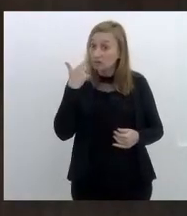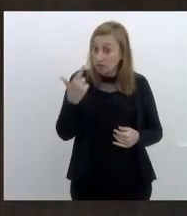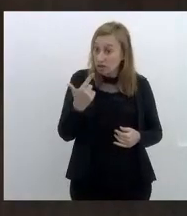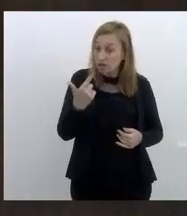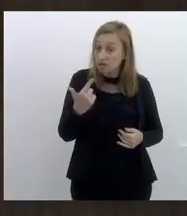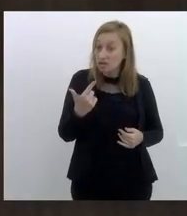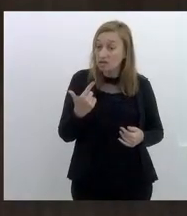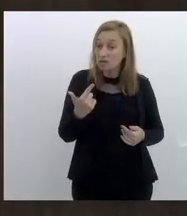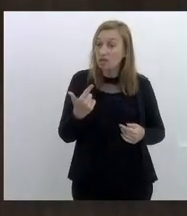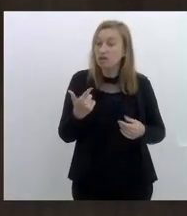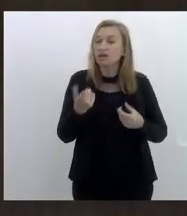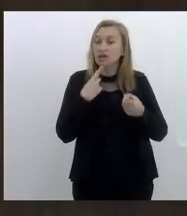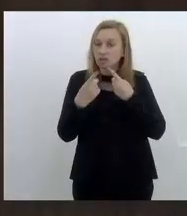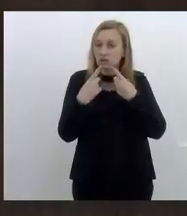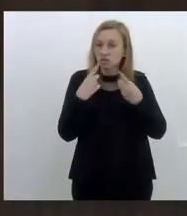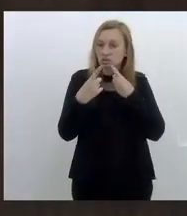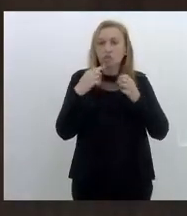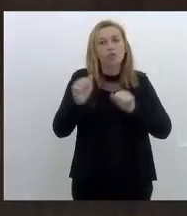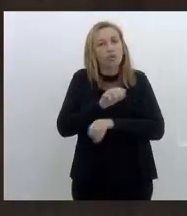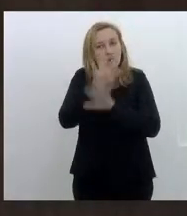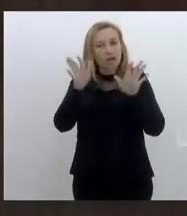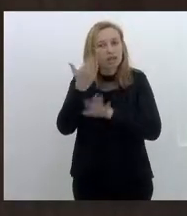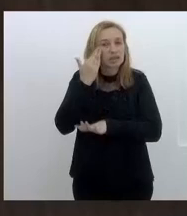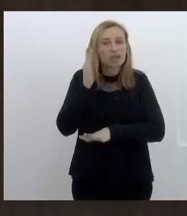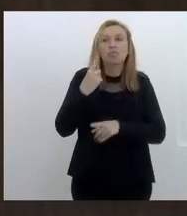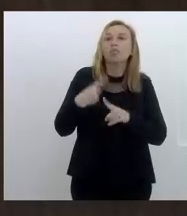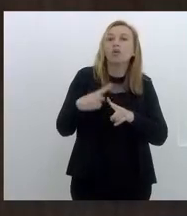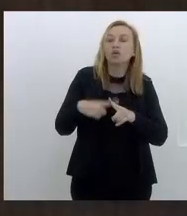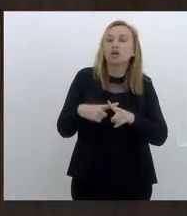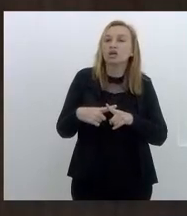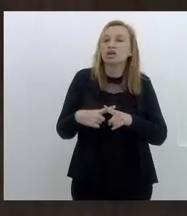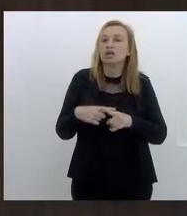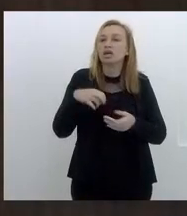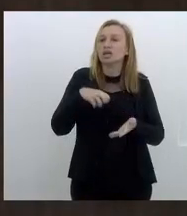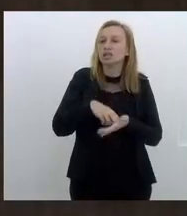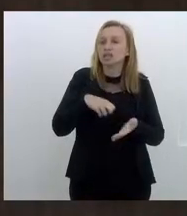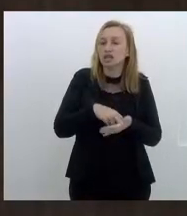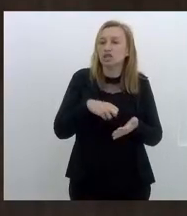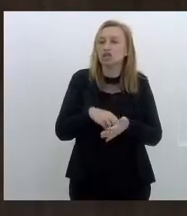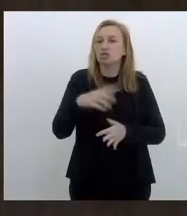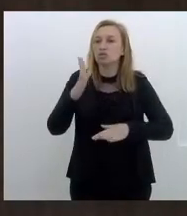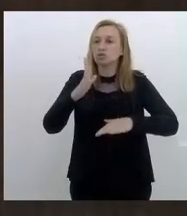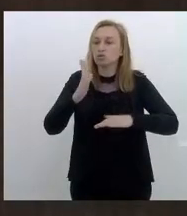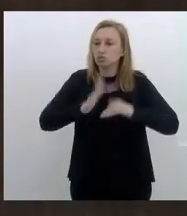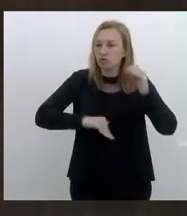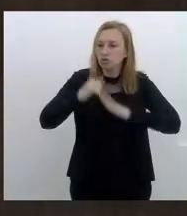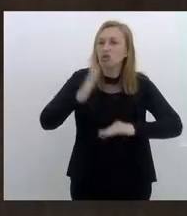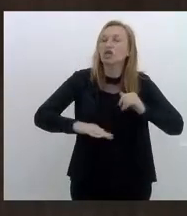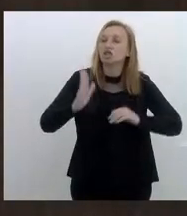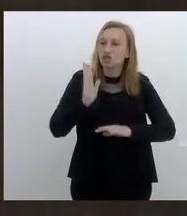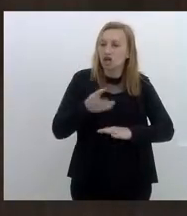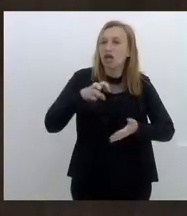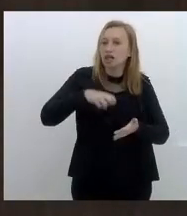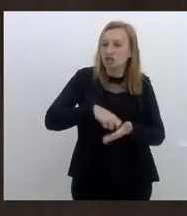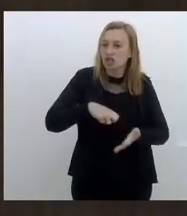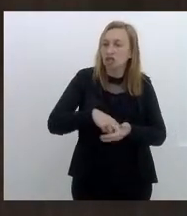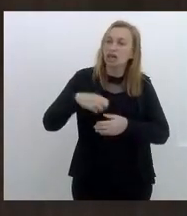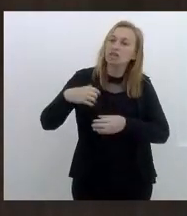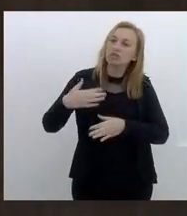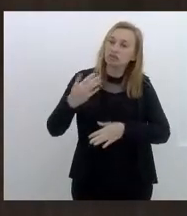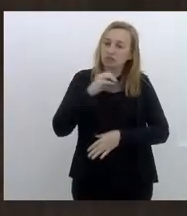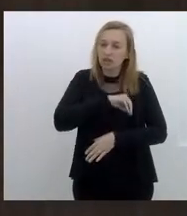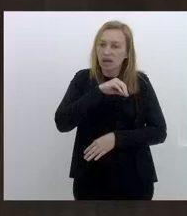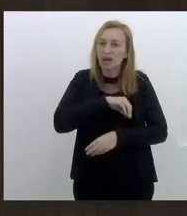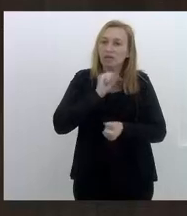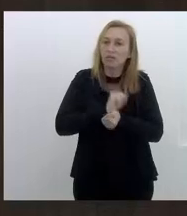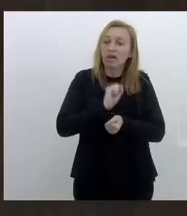ter fazer esse debate com clareza entender porque essas penalizações dos profissionais que já vem sendo penalizado com os